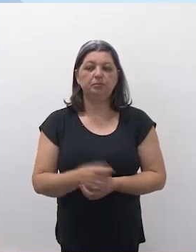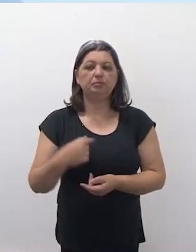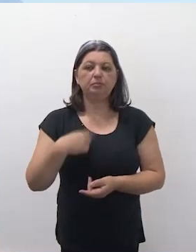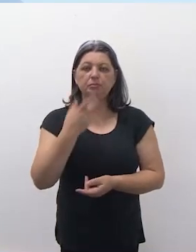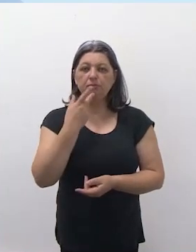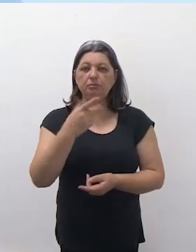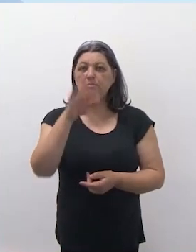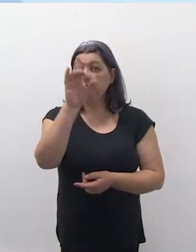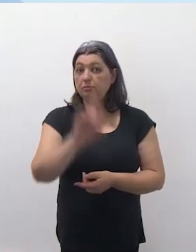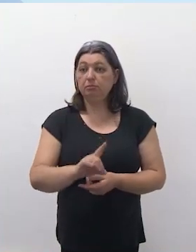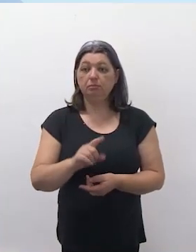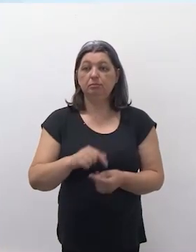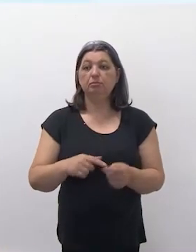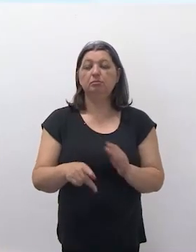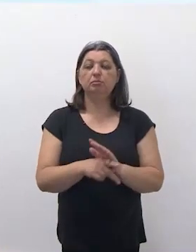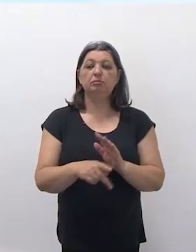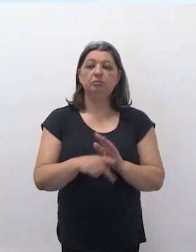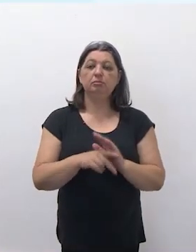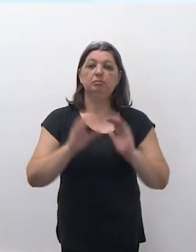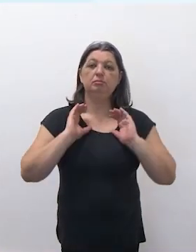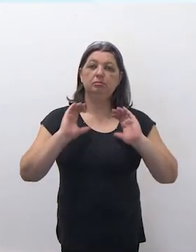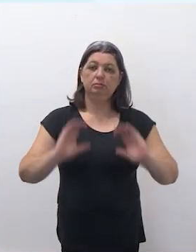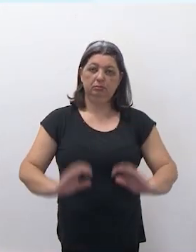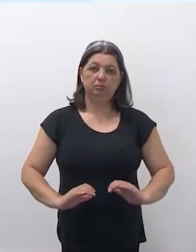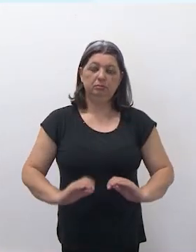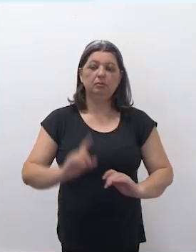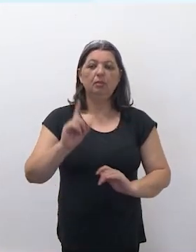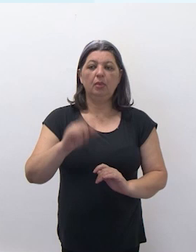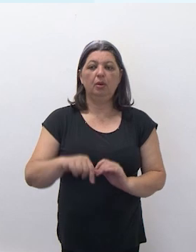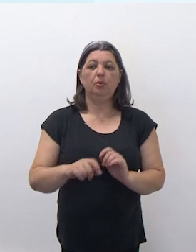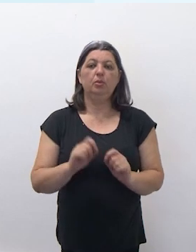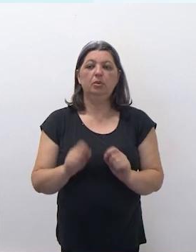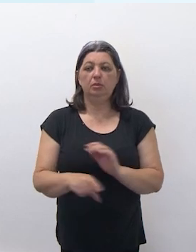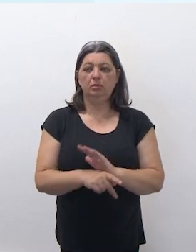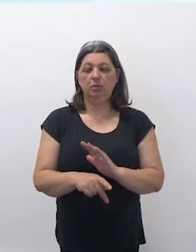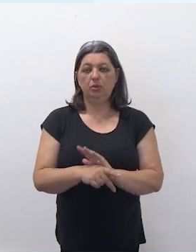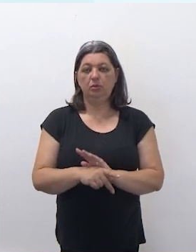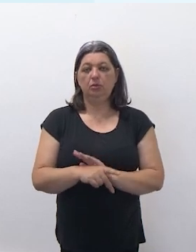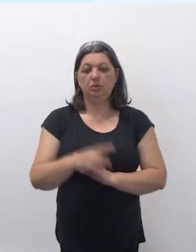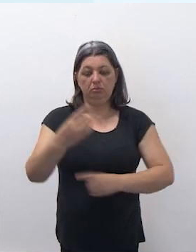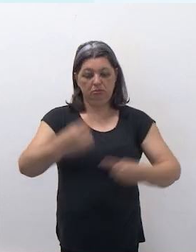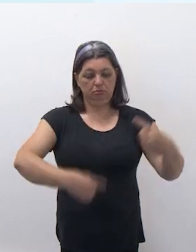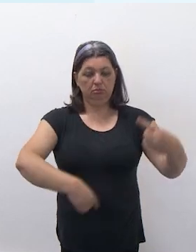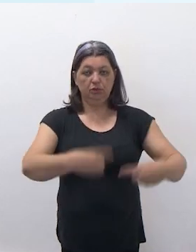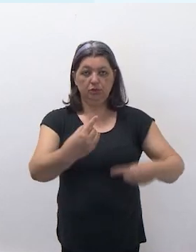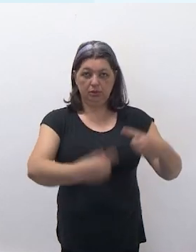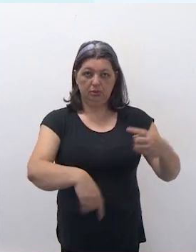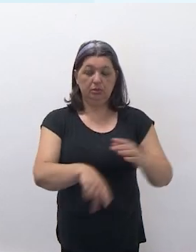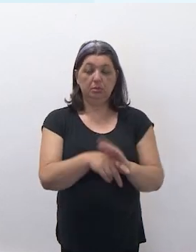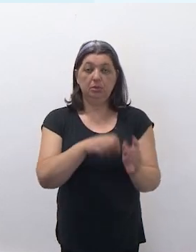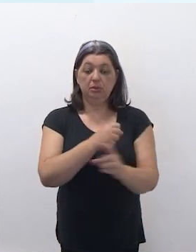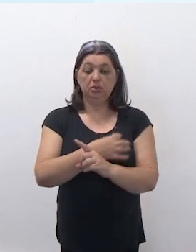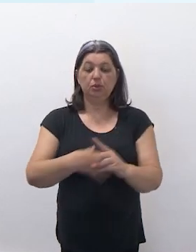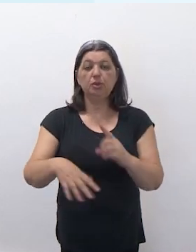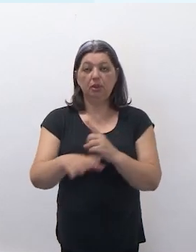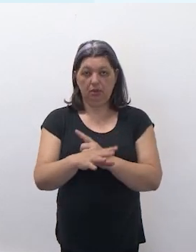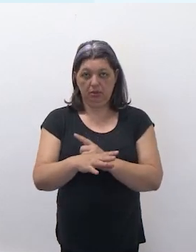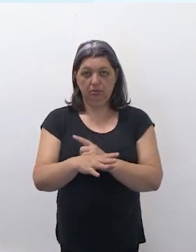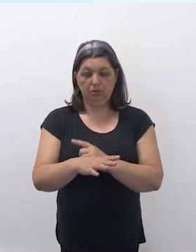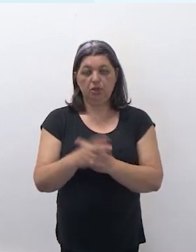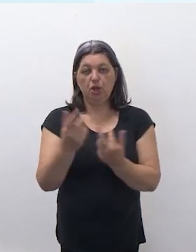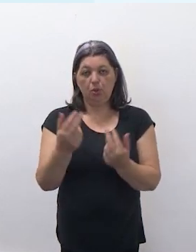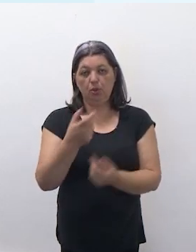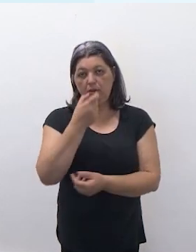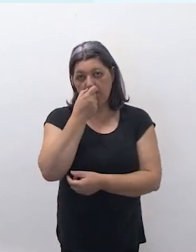direitos. Então, os direitos civis eram uma condição para os direitos políticos e para os direitos sociais. Como a Fabi falou, então, os